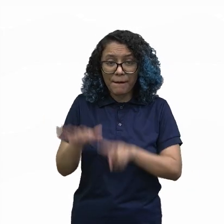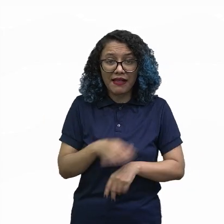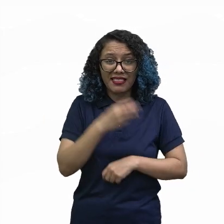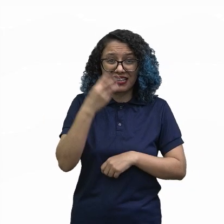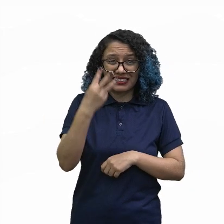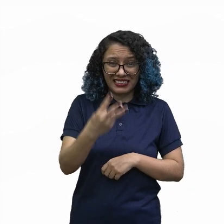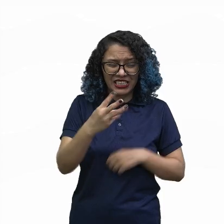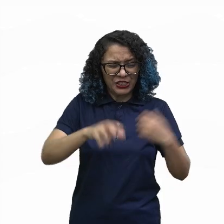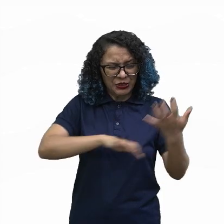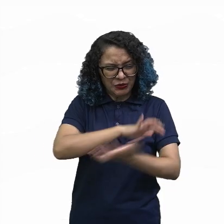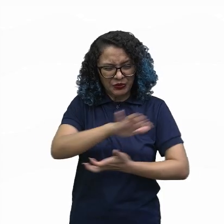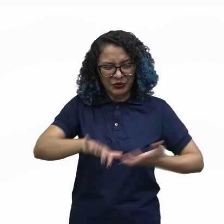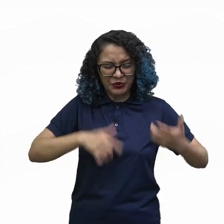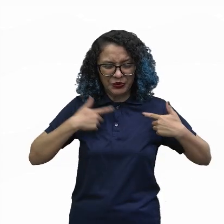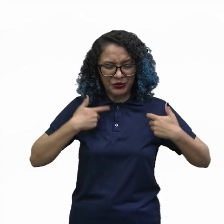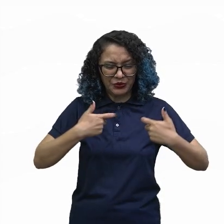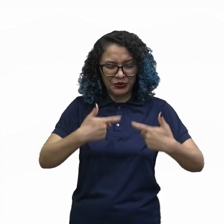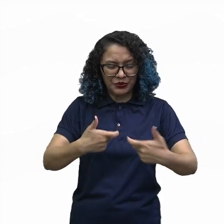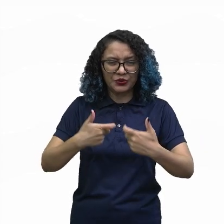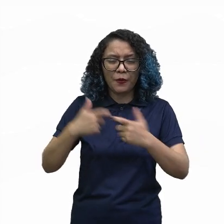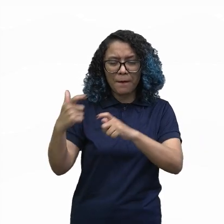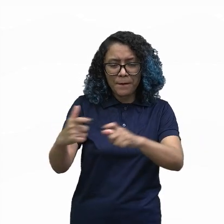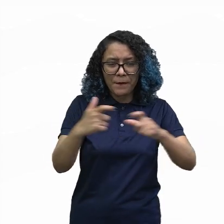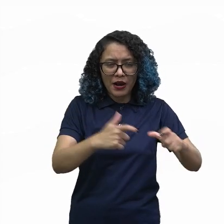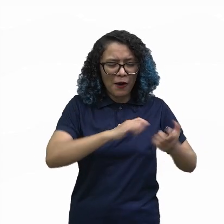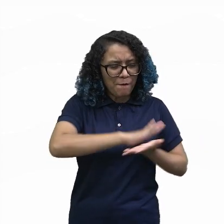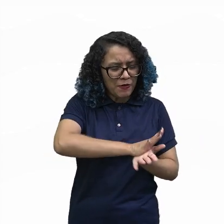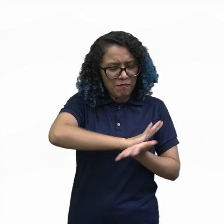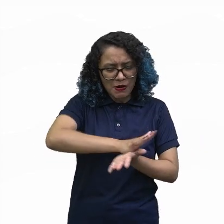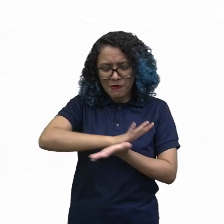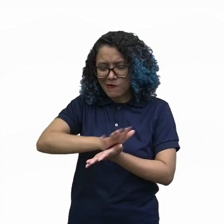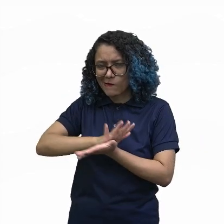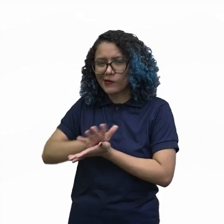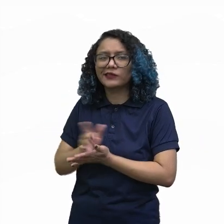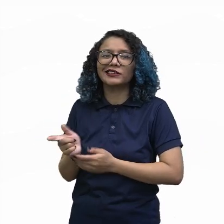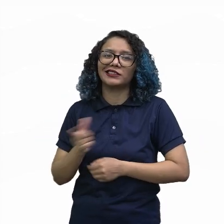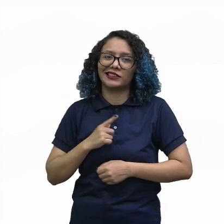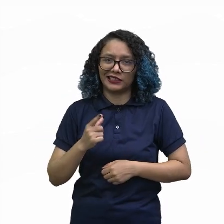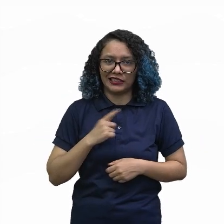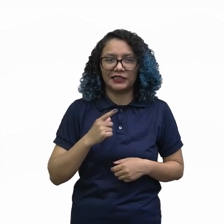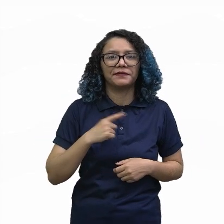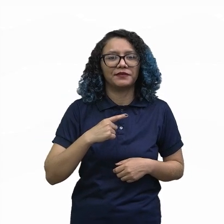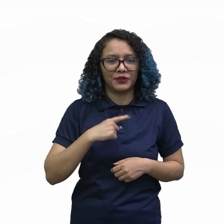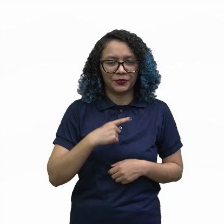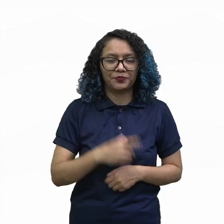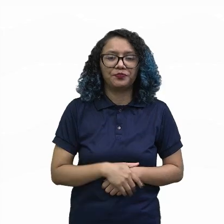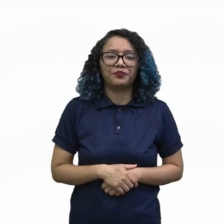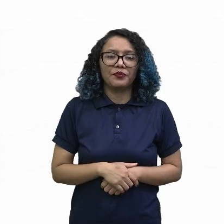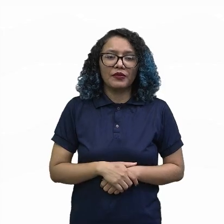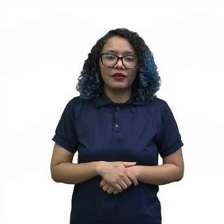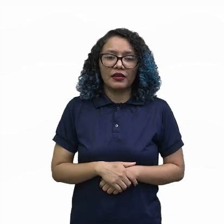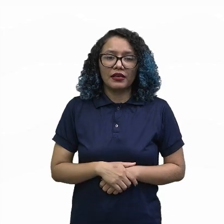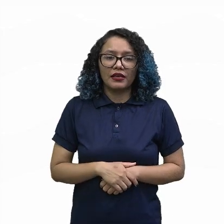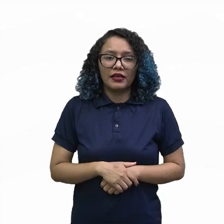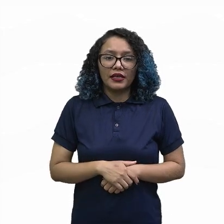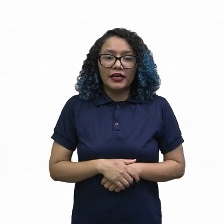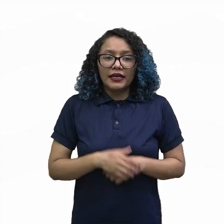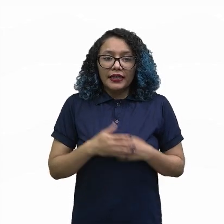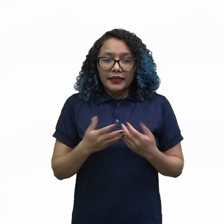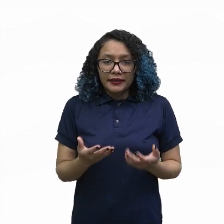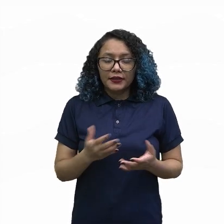intensos, vários bairros acabaram ficando destruídos. E essa insurreição,